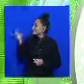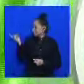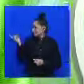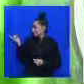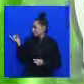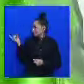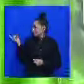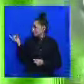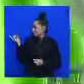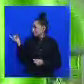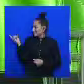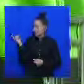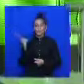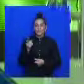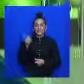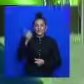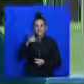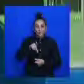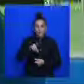valendo!